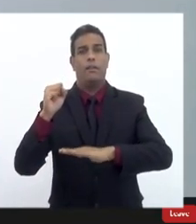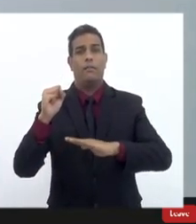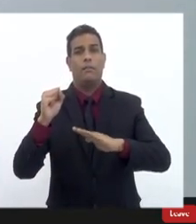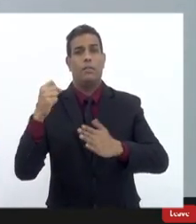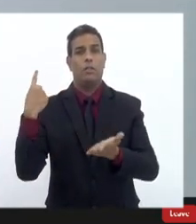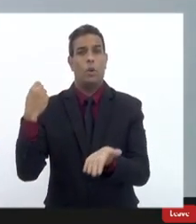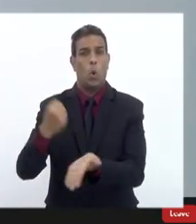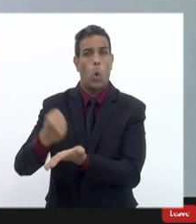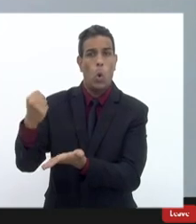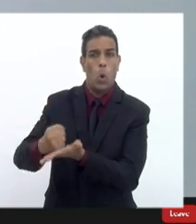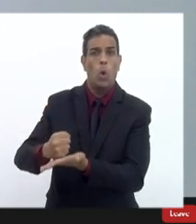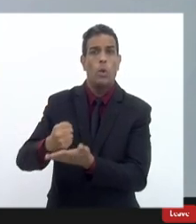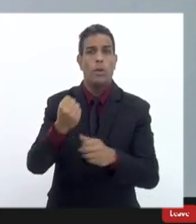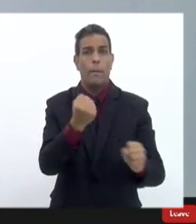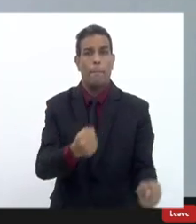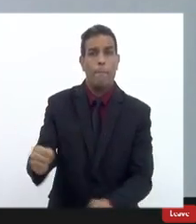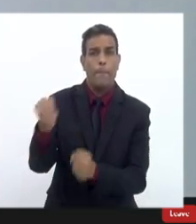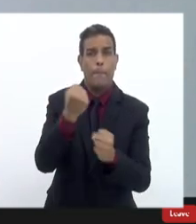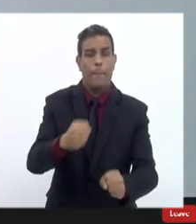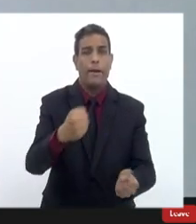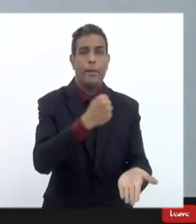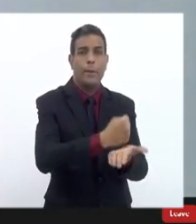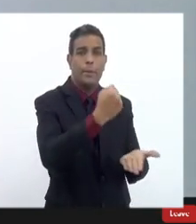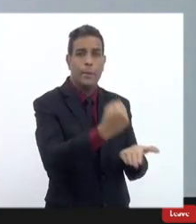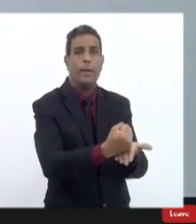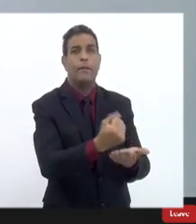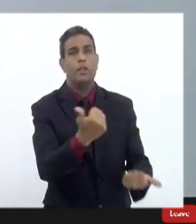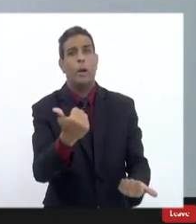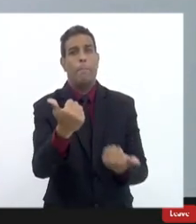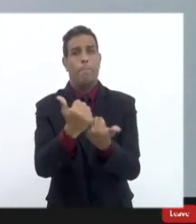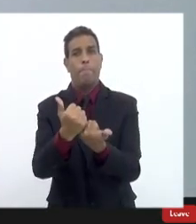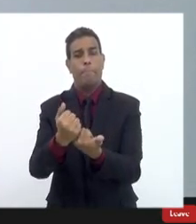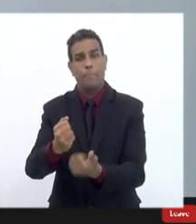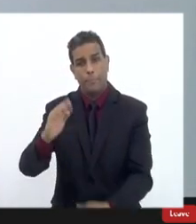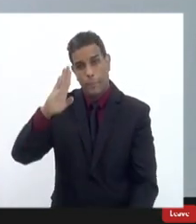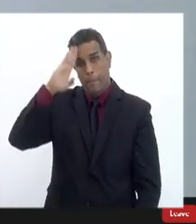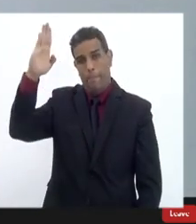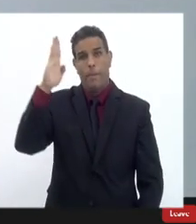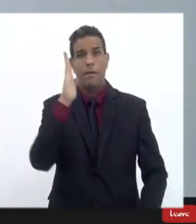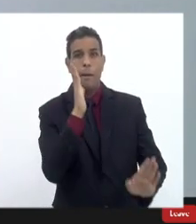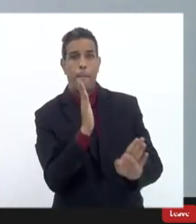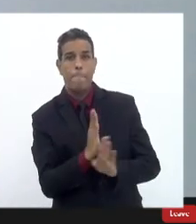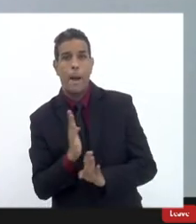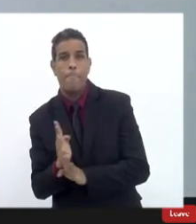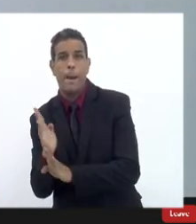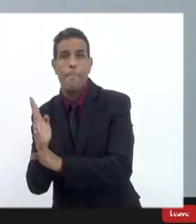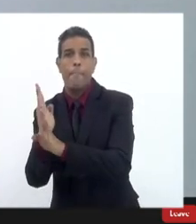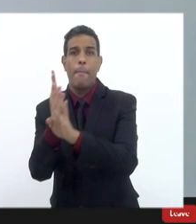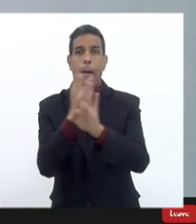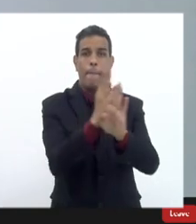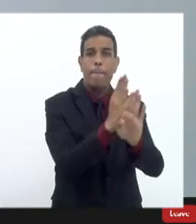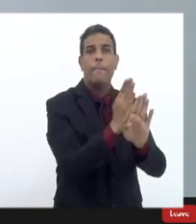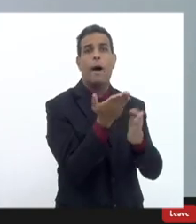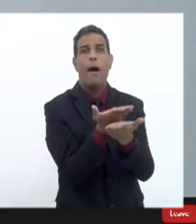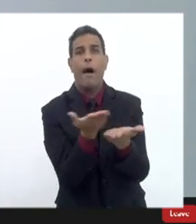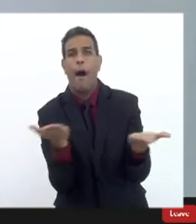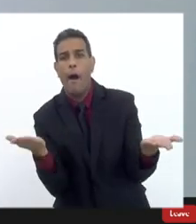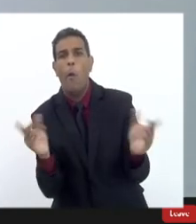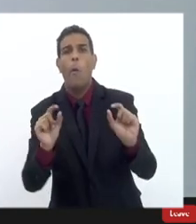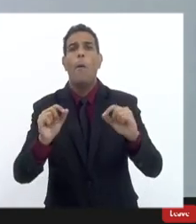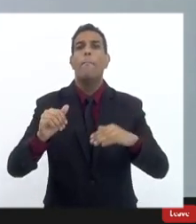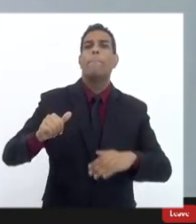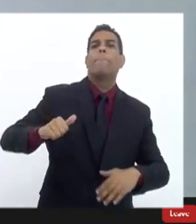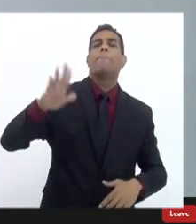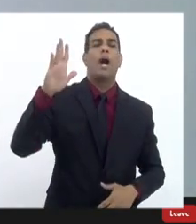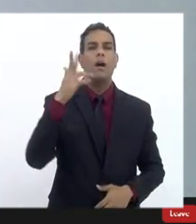contratação de profissionais para limpeza e de apoio, e também, principalmente, um rastreamento e mapeamento de casos, né? Tendo em vista um maior